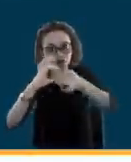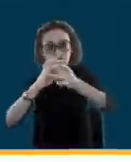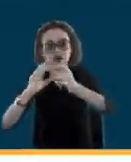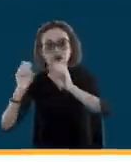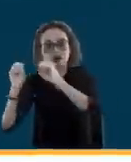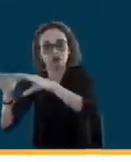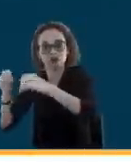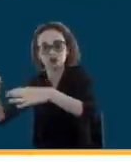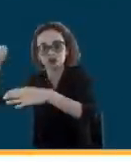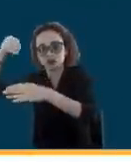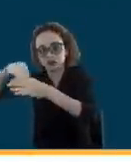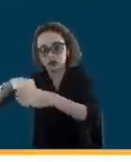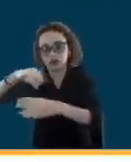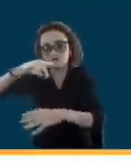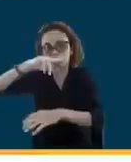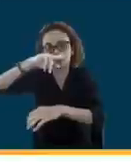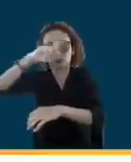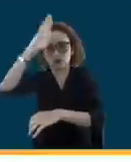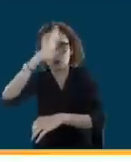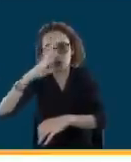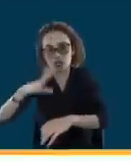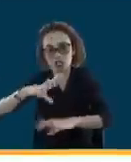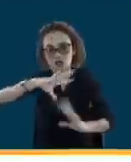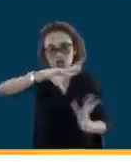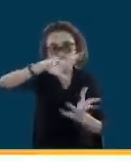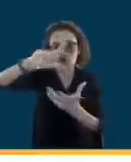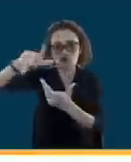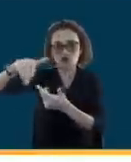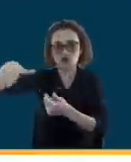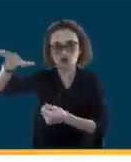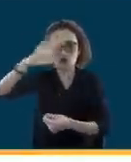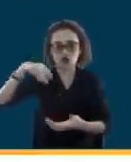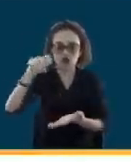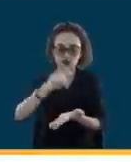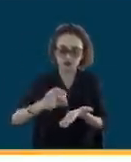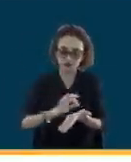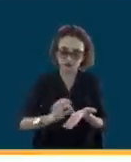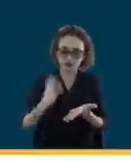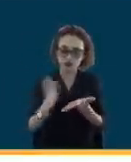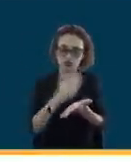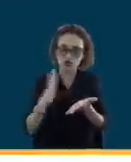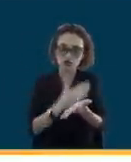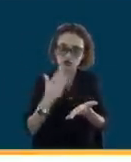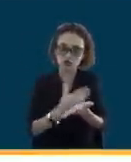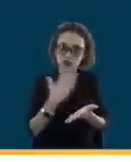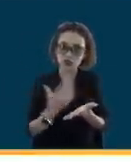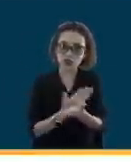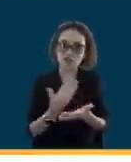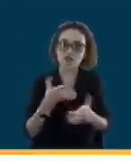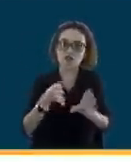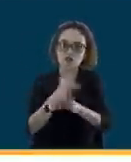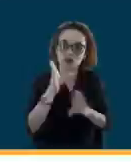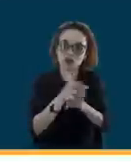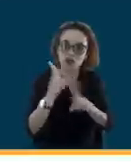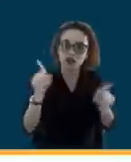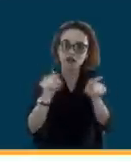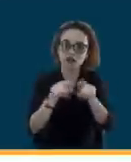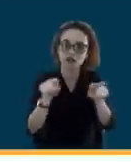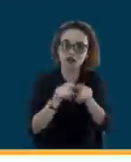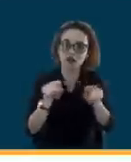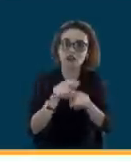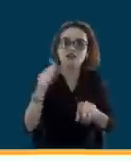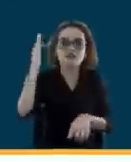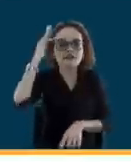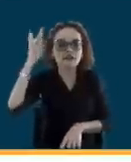mundo inteiro, escreve livros, é conselheiro, sociólogo e filósofo de formação.